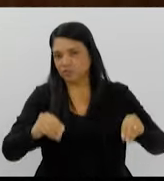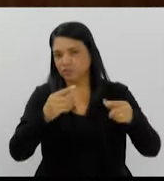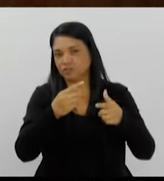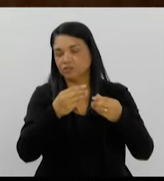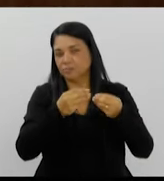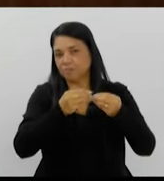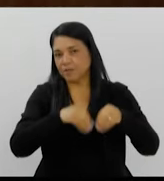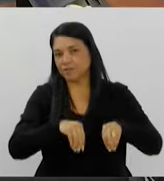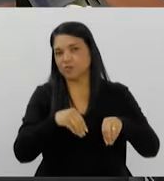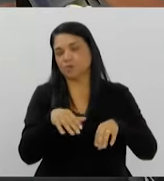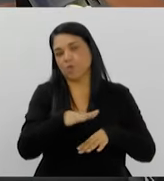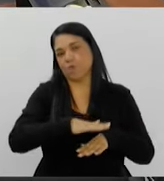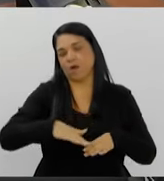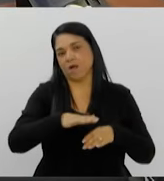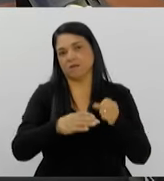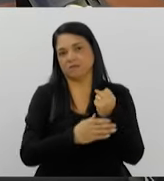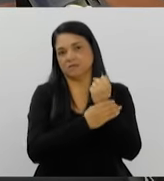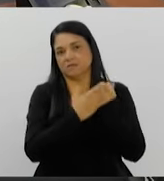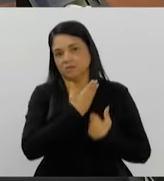imag